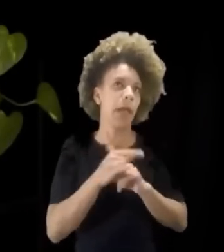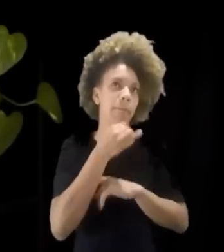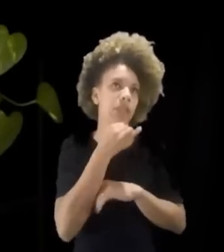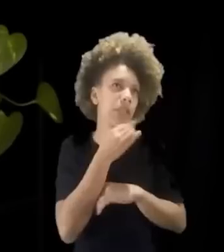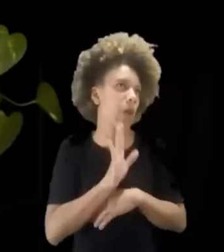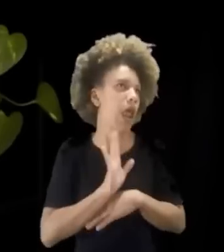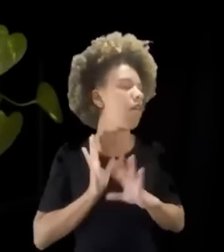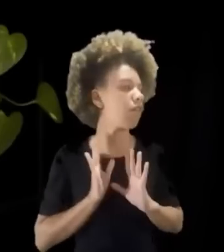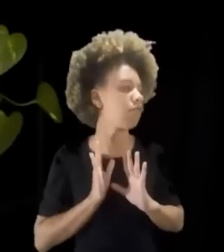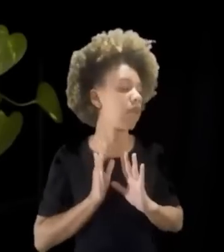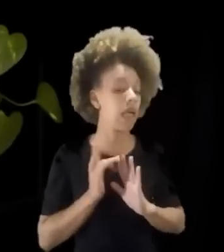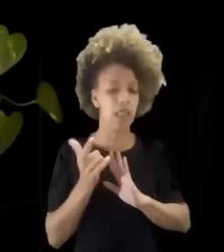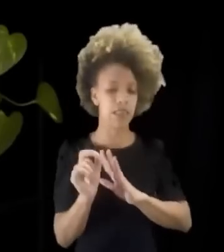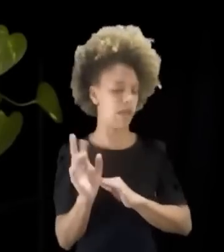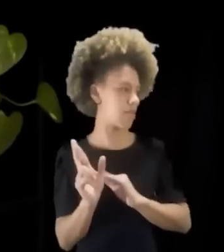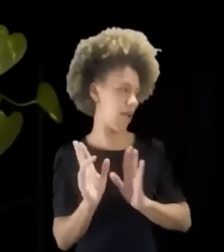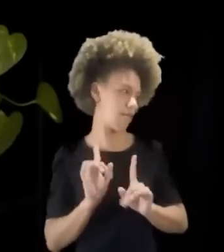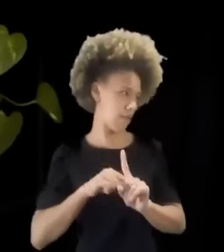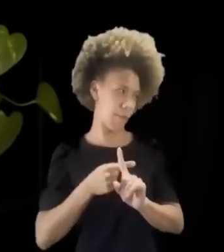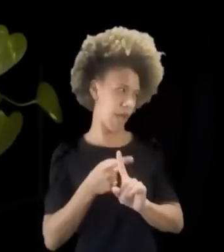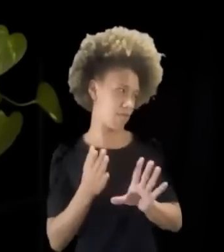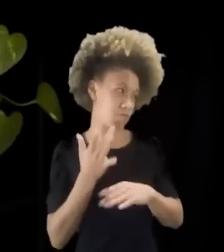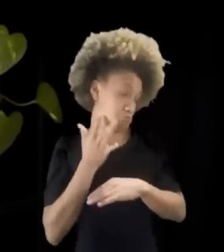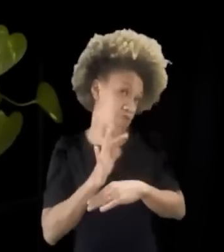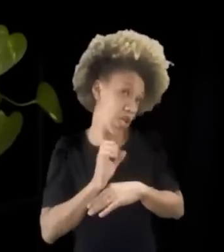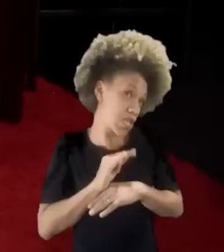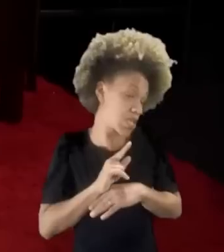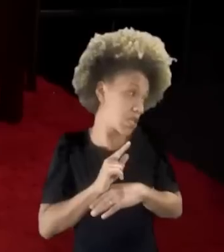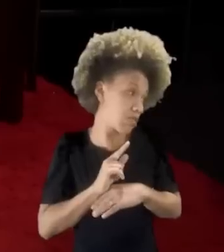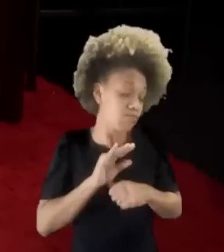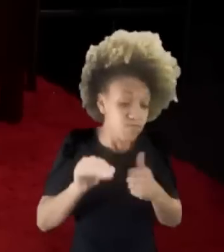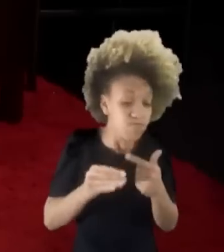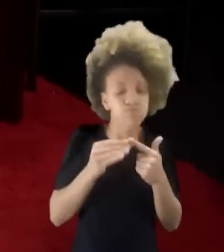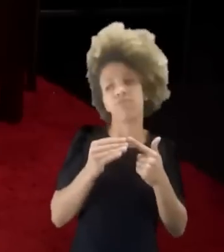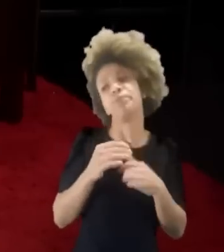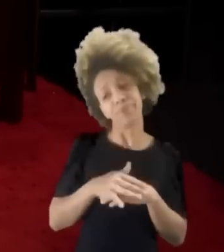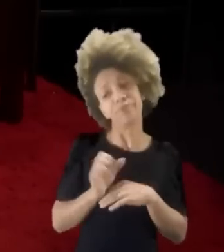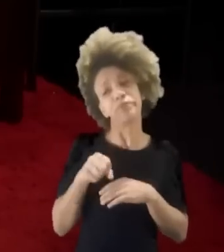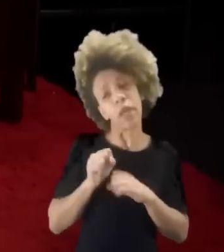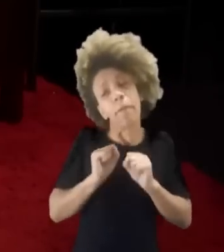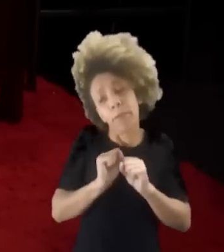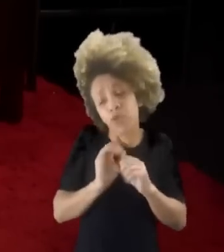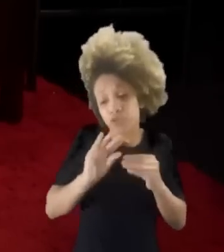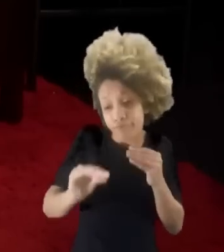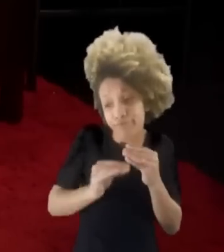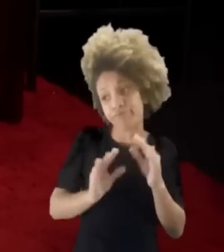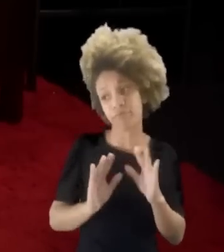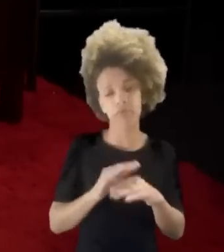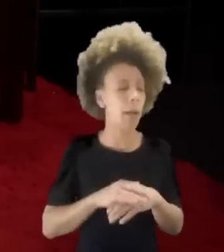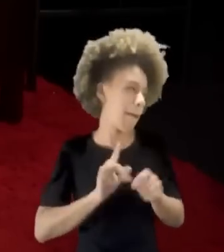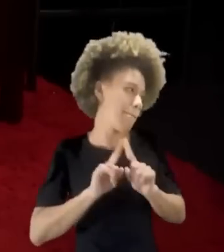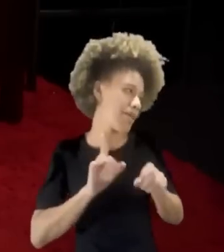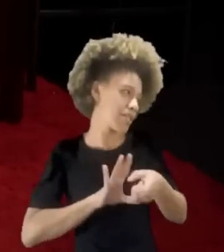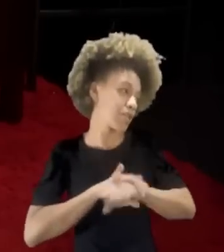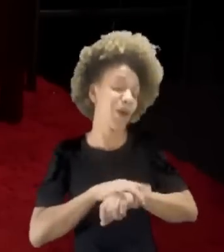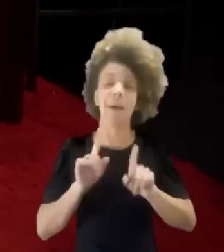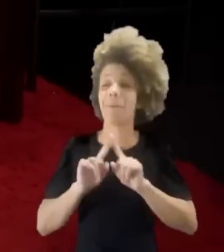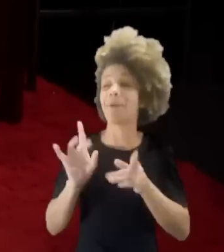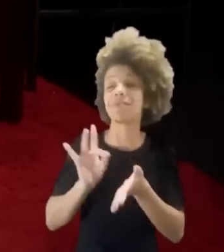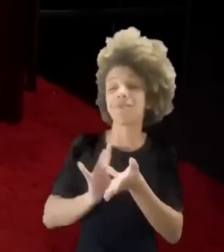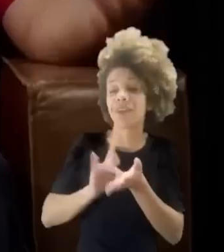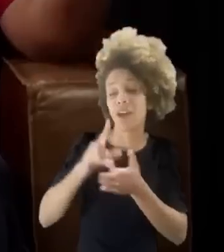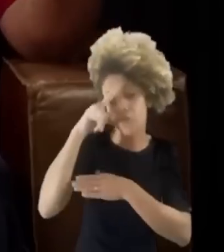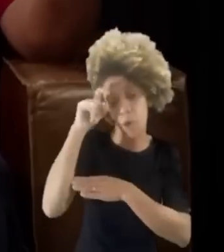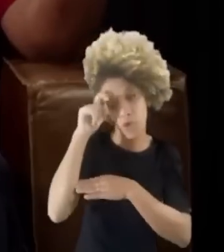10 conto sabe assim você acha que isso daí seria uma coisa Que resolveria poderia ser poderia ser mais aberto mas na verdade